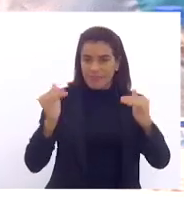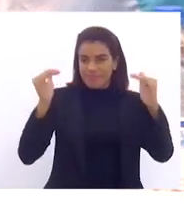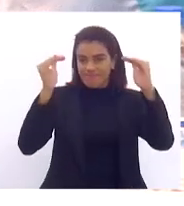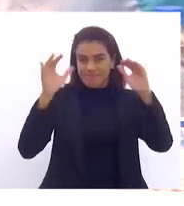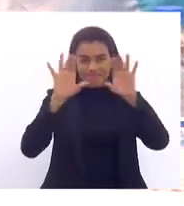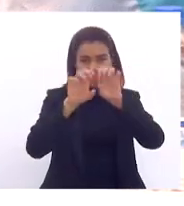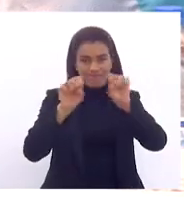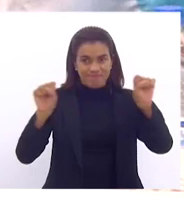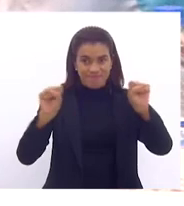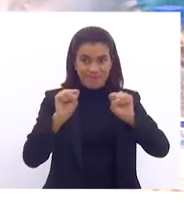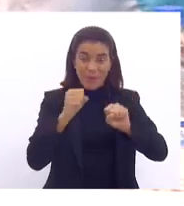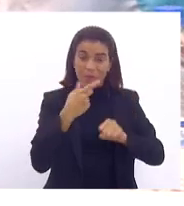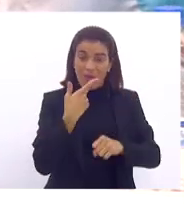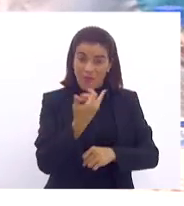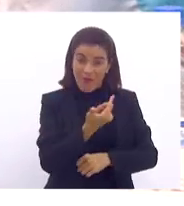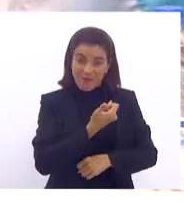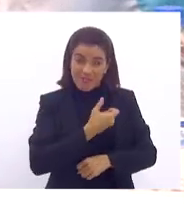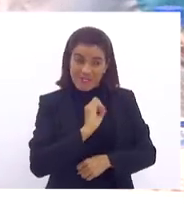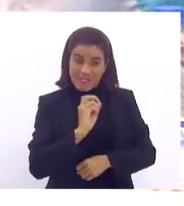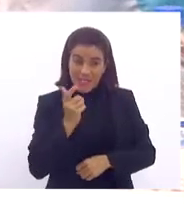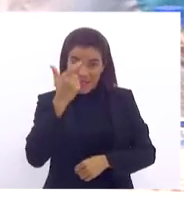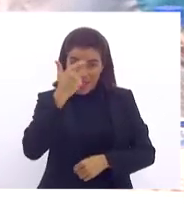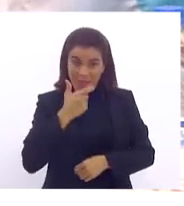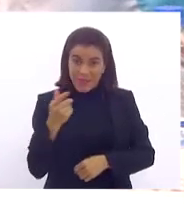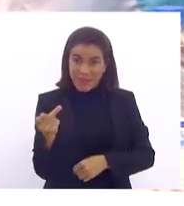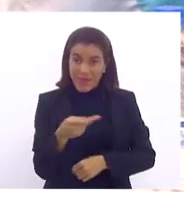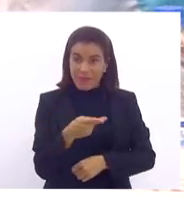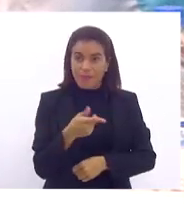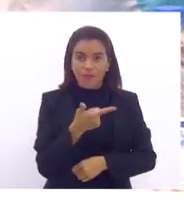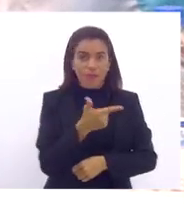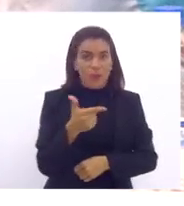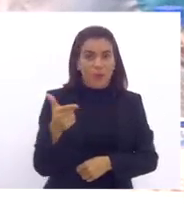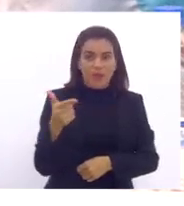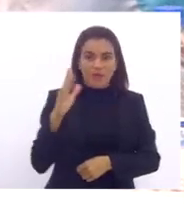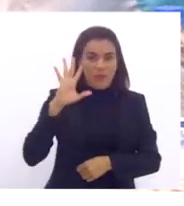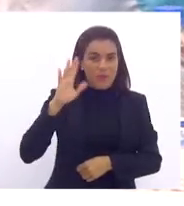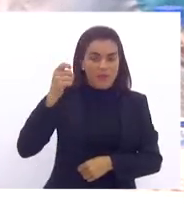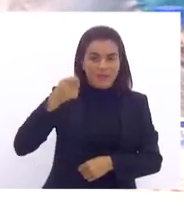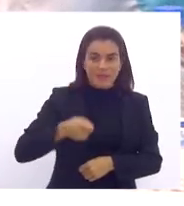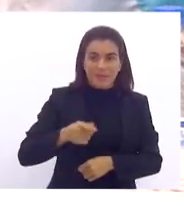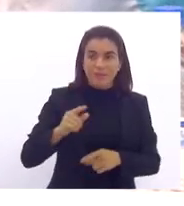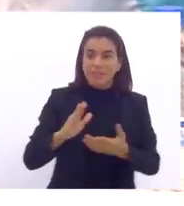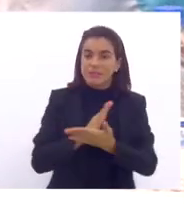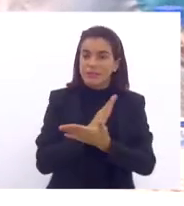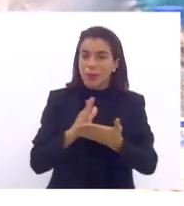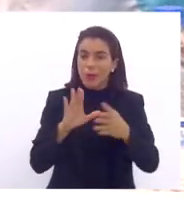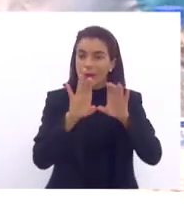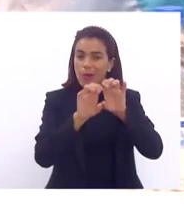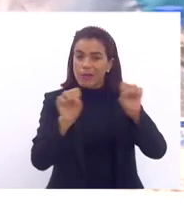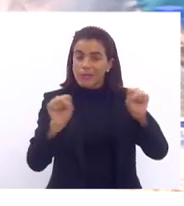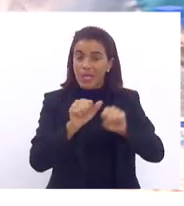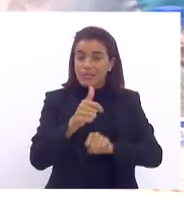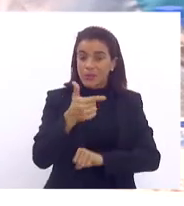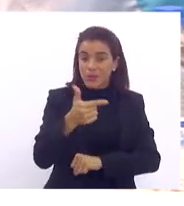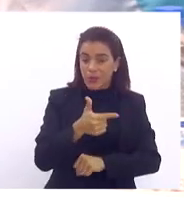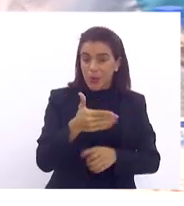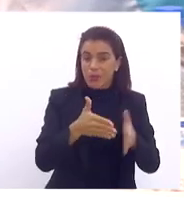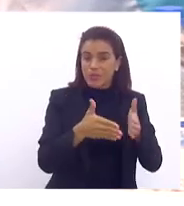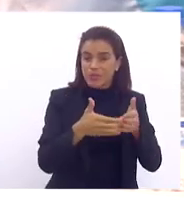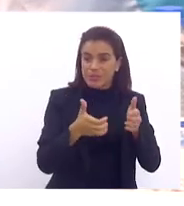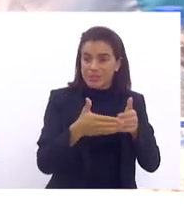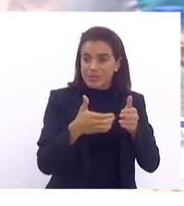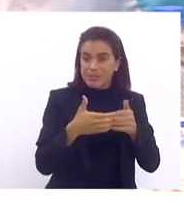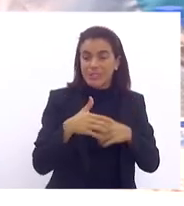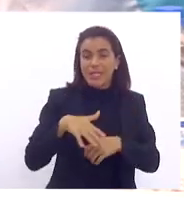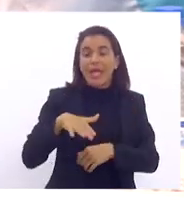corrija Se eu estiver errado por favor professor João não chegou ter mas em alguns tribunais por exemplo a segunda corte de apelação que tem sede